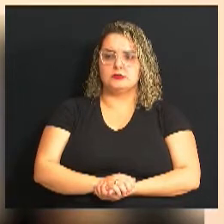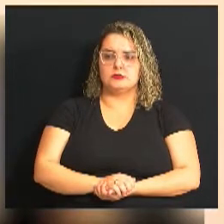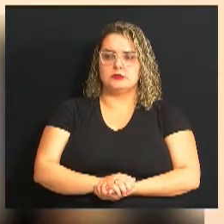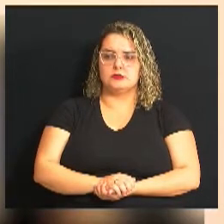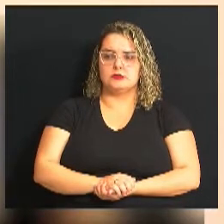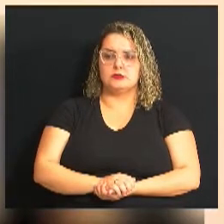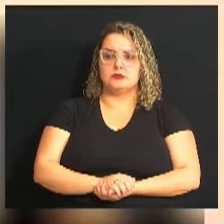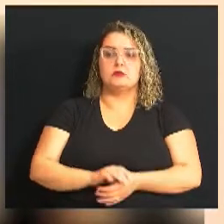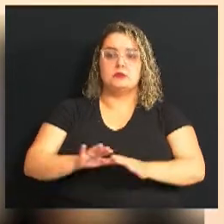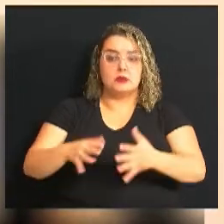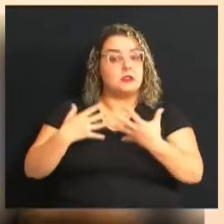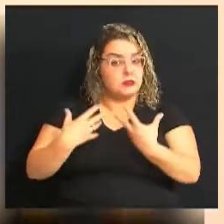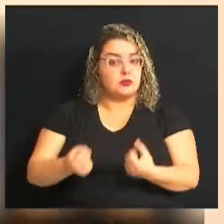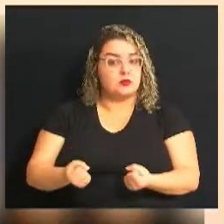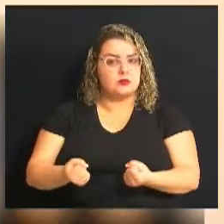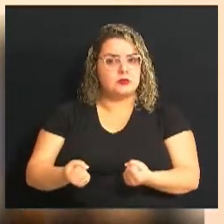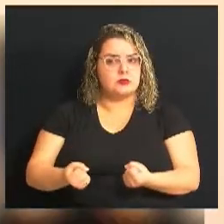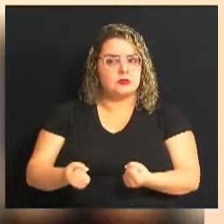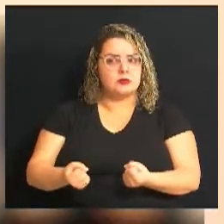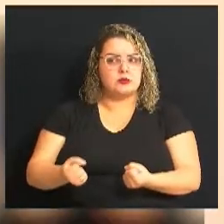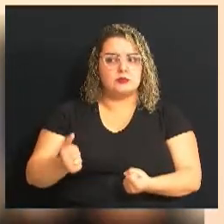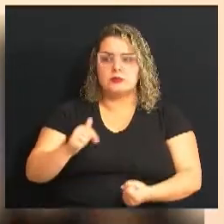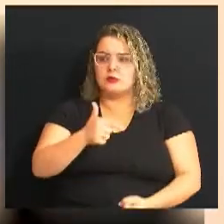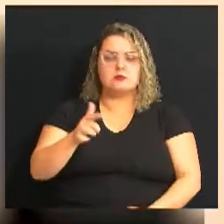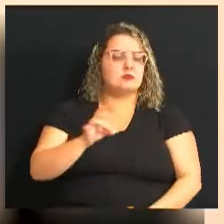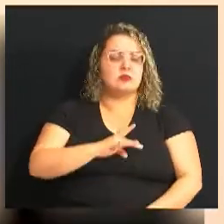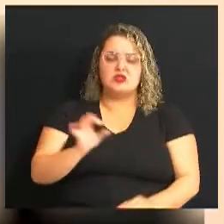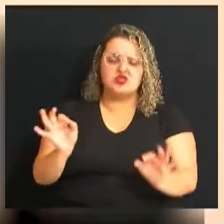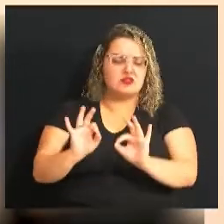Mas assumo, sem medo nenhum.